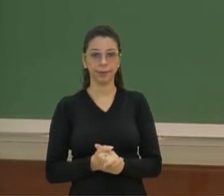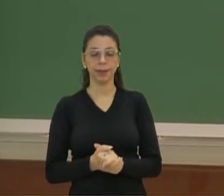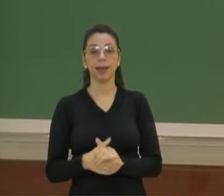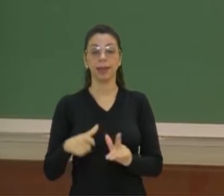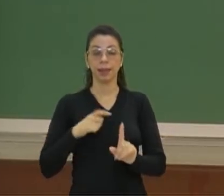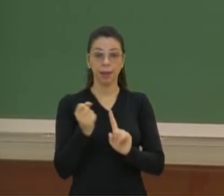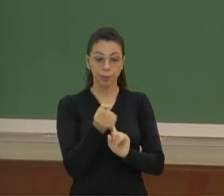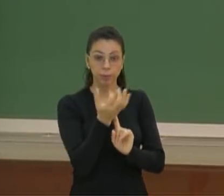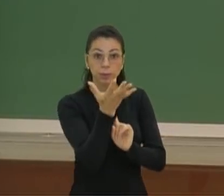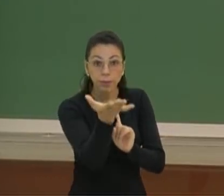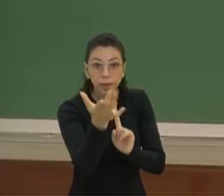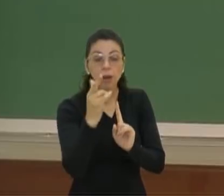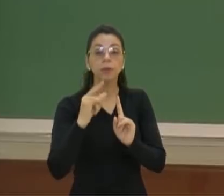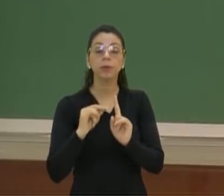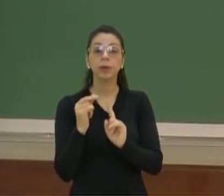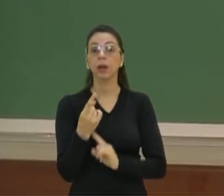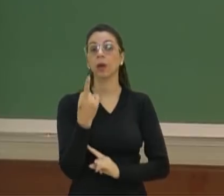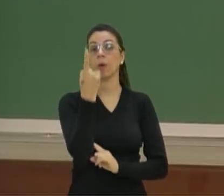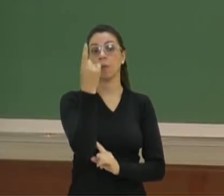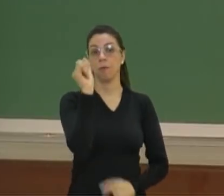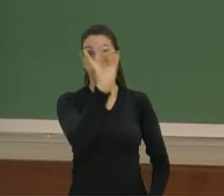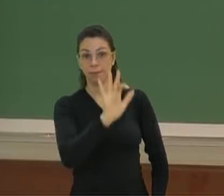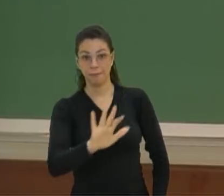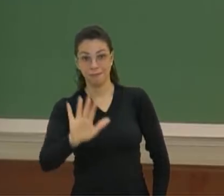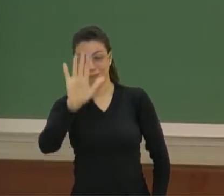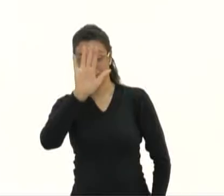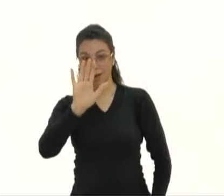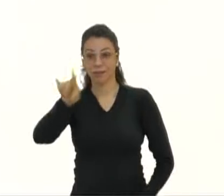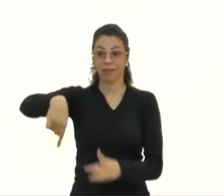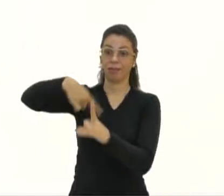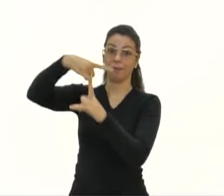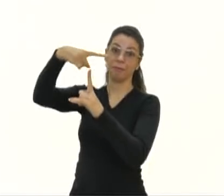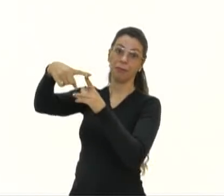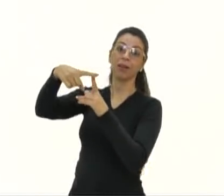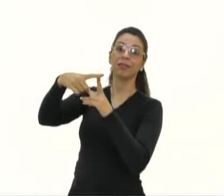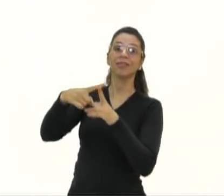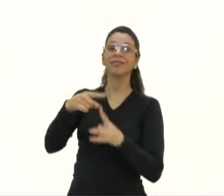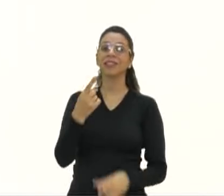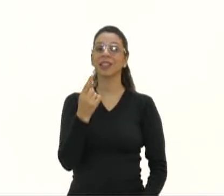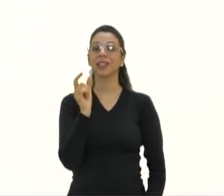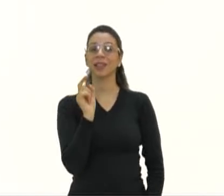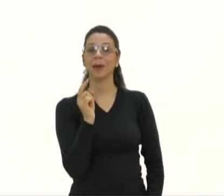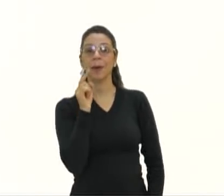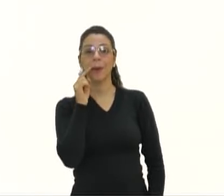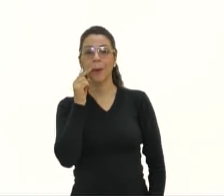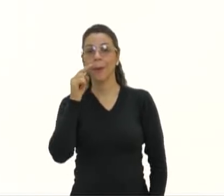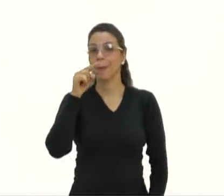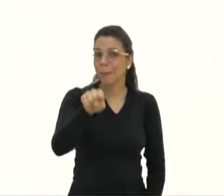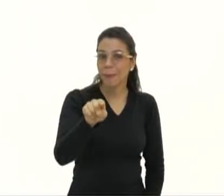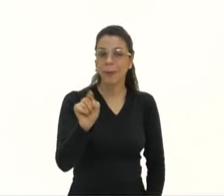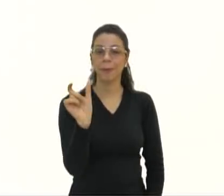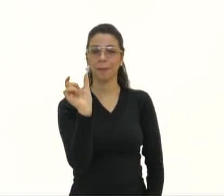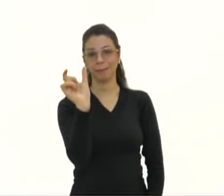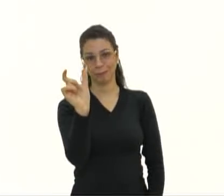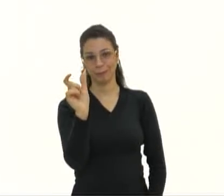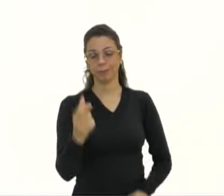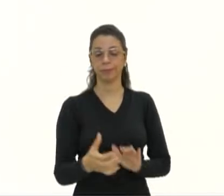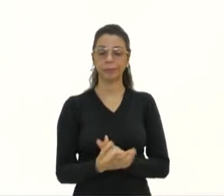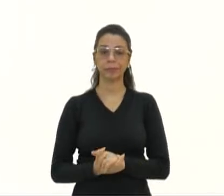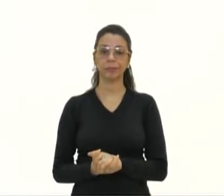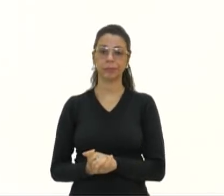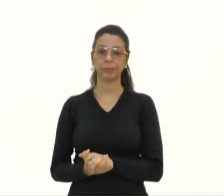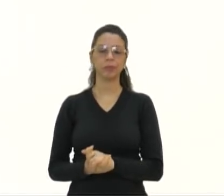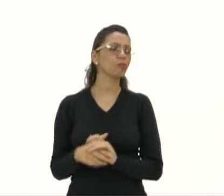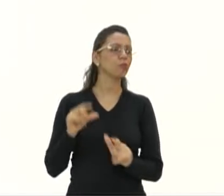imagem vale mais do que 1000 palavras. Então vamos para a primeira? Olha o menininho e uma flor. O que será que ele está fazendo com essa